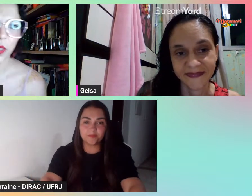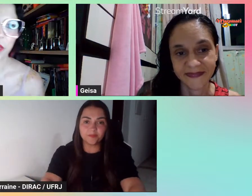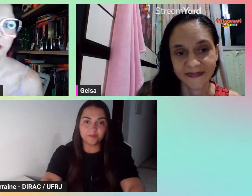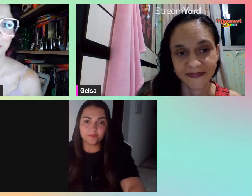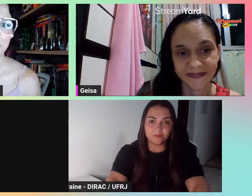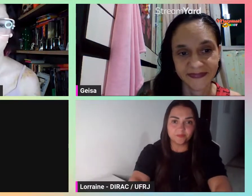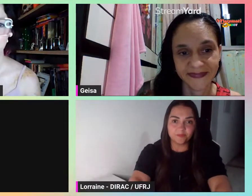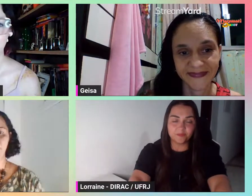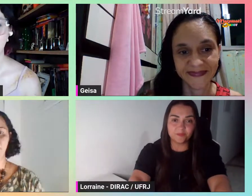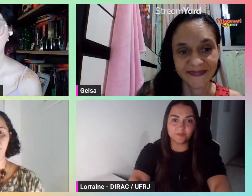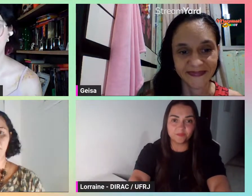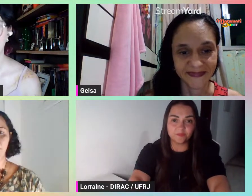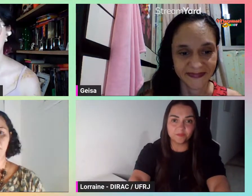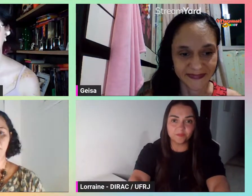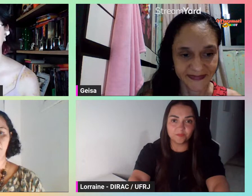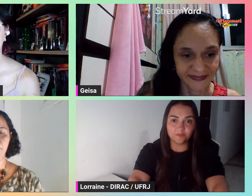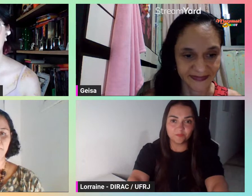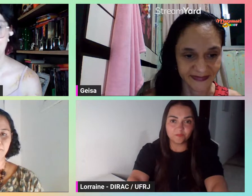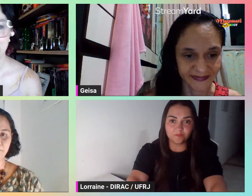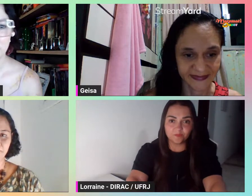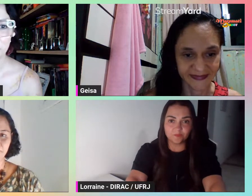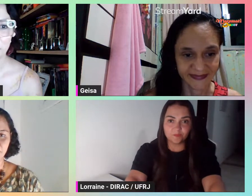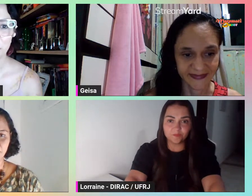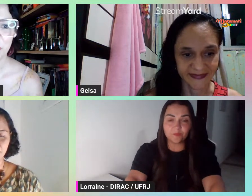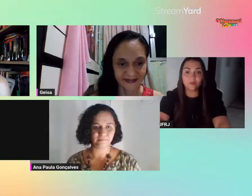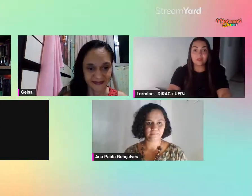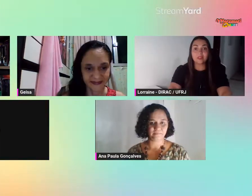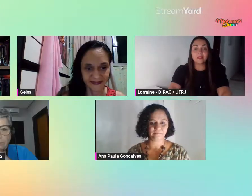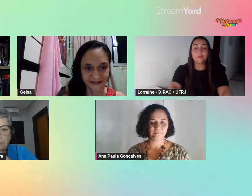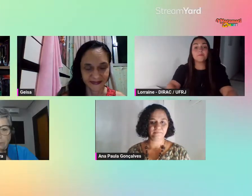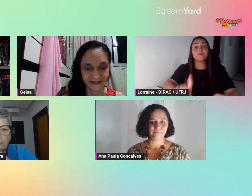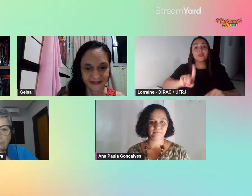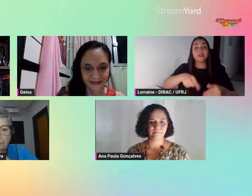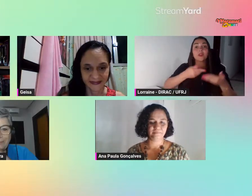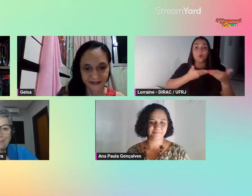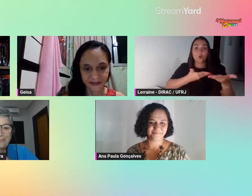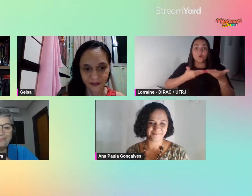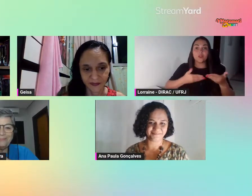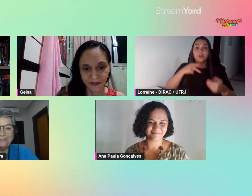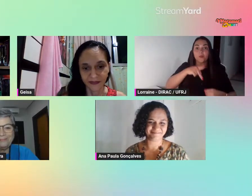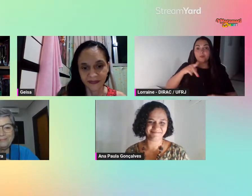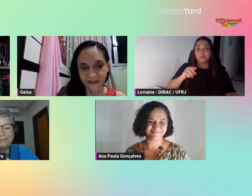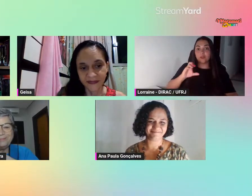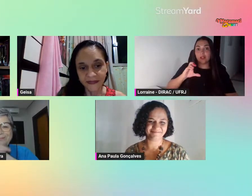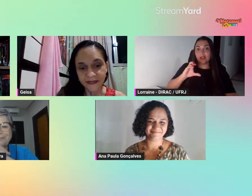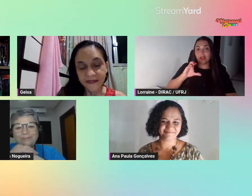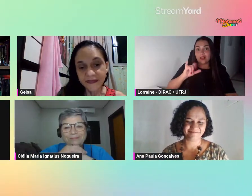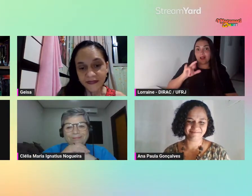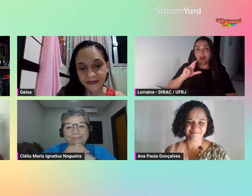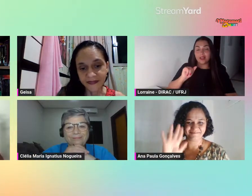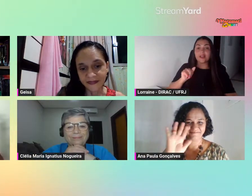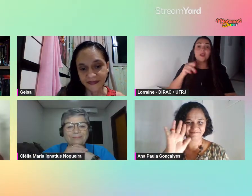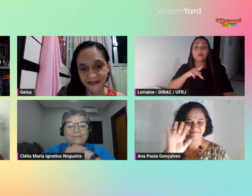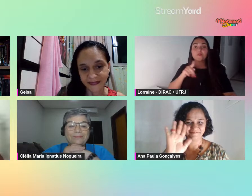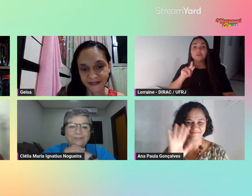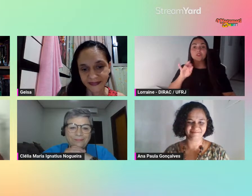As nossas convidadas são a professora Clélia, a professora Ana Paula e a professora